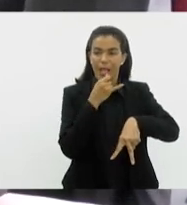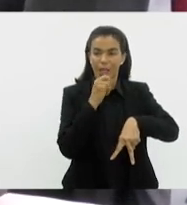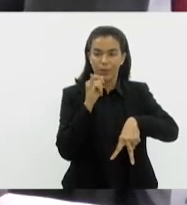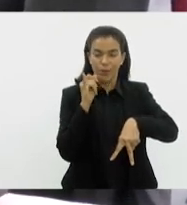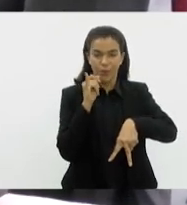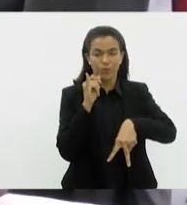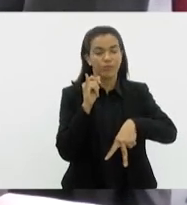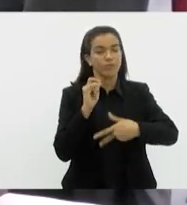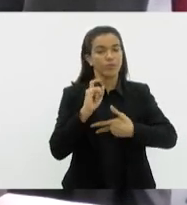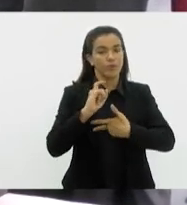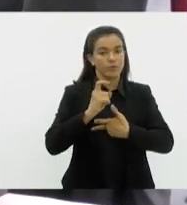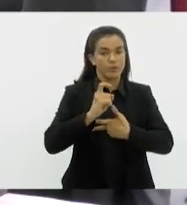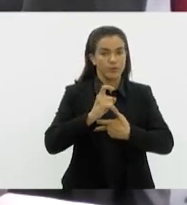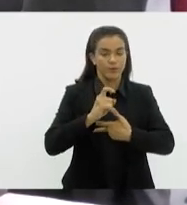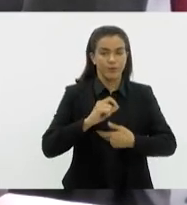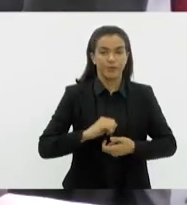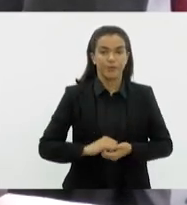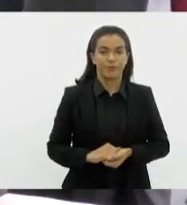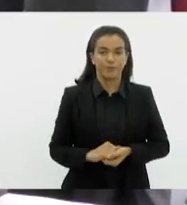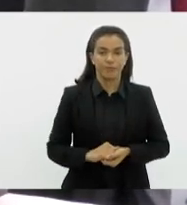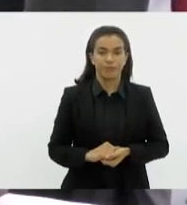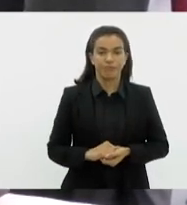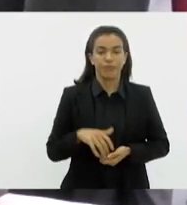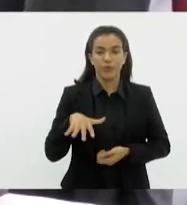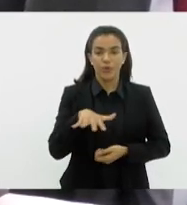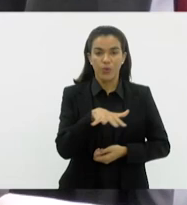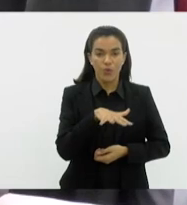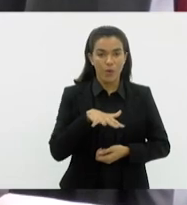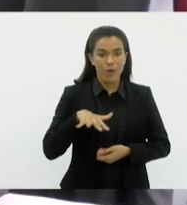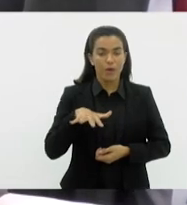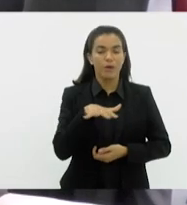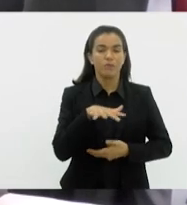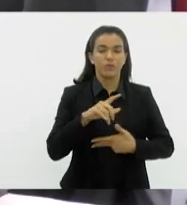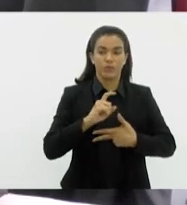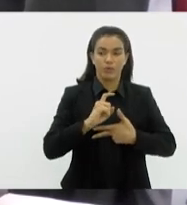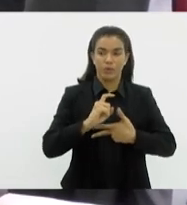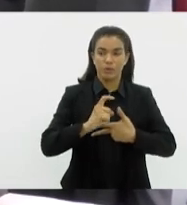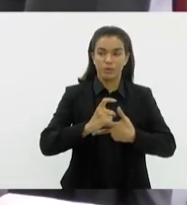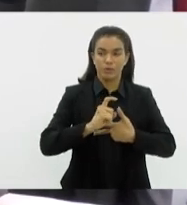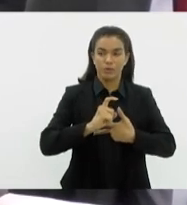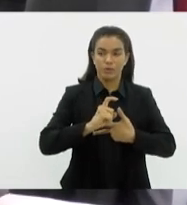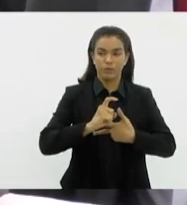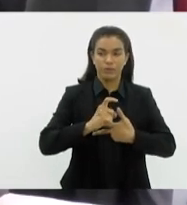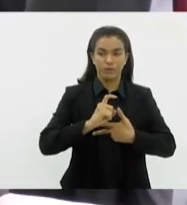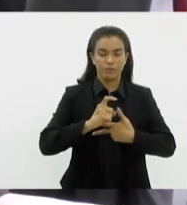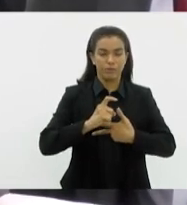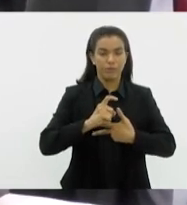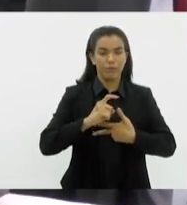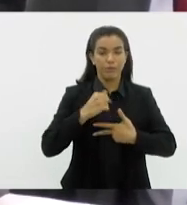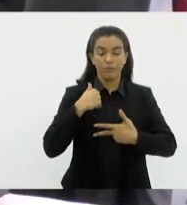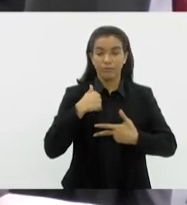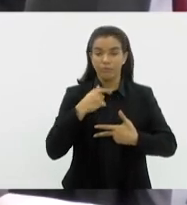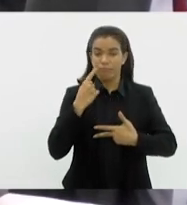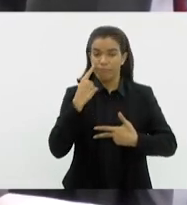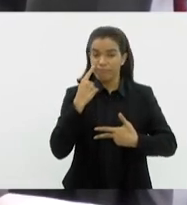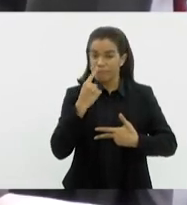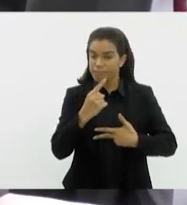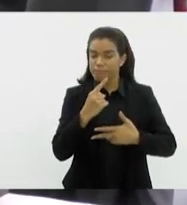Poder Executivo. No âmbito do Poder Executivo, observe os seguintes...